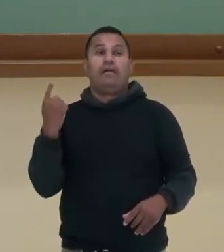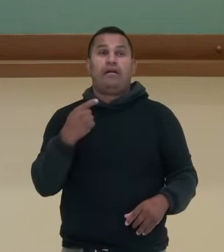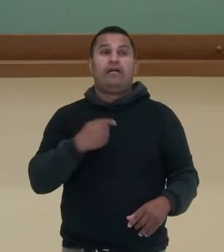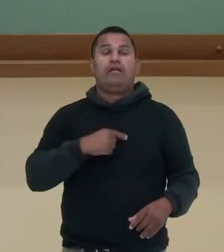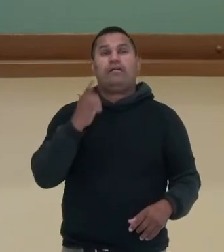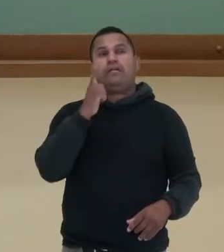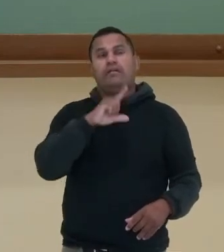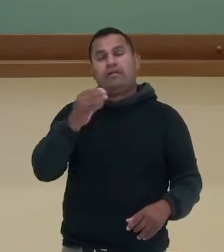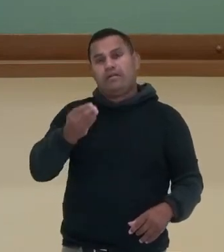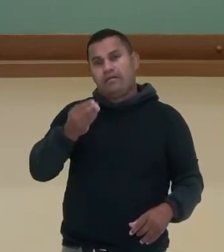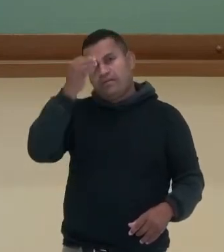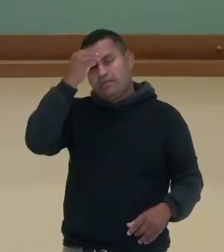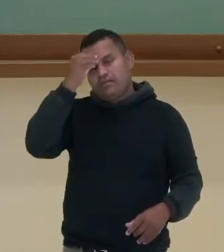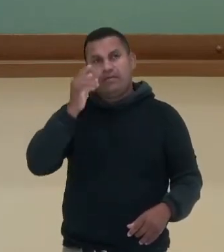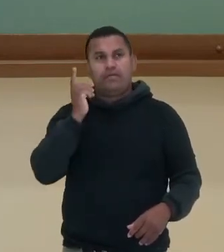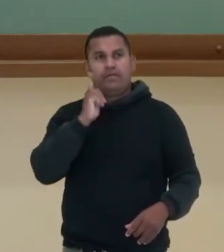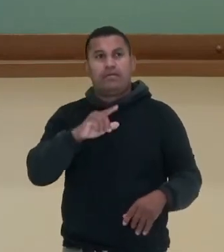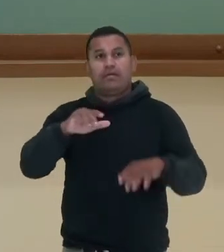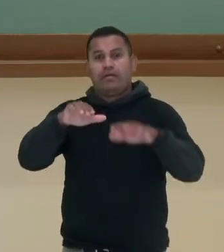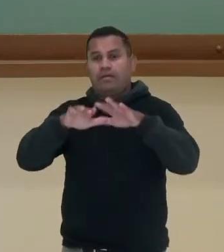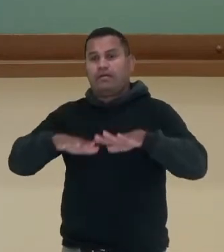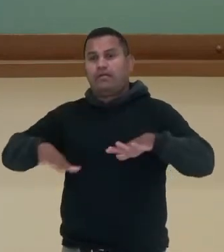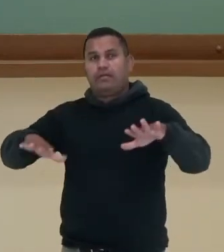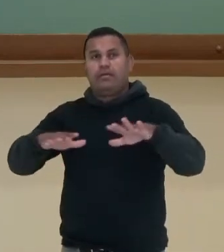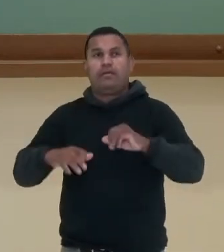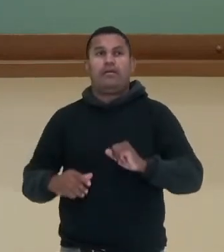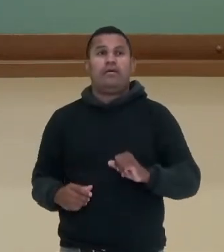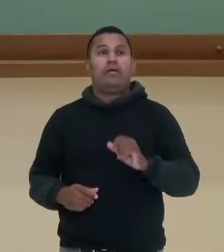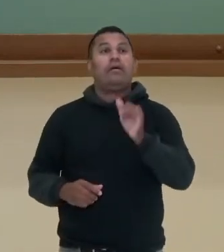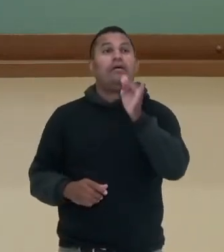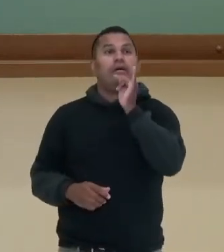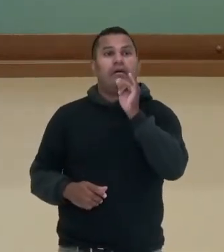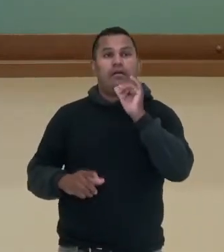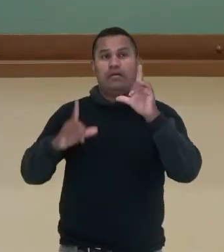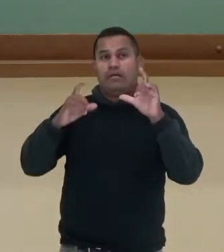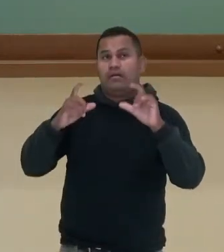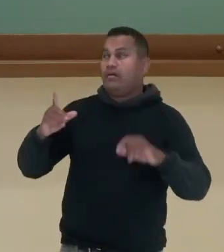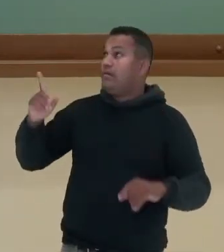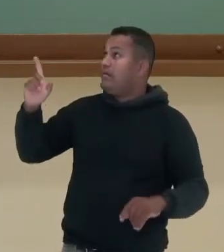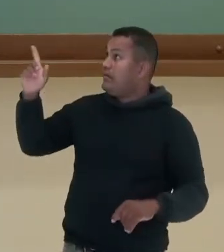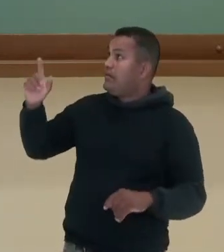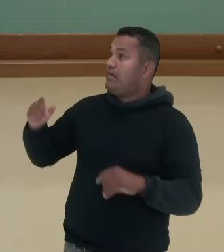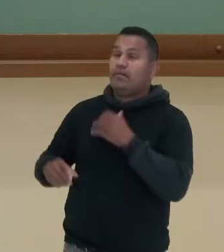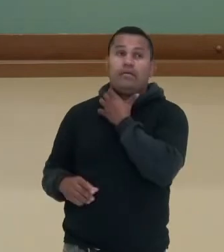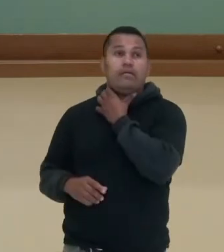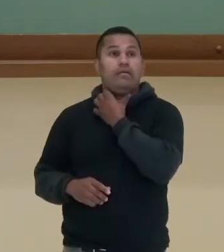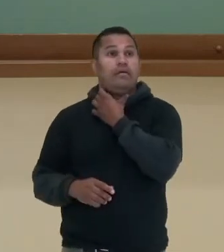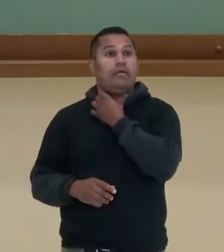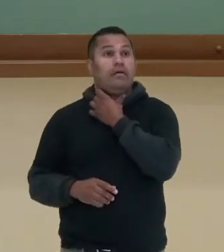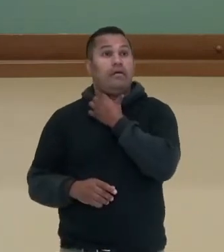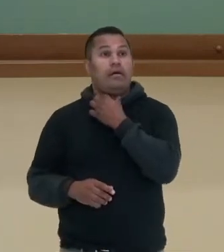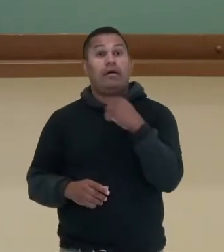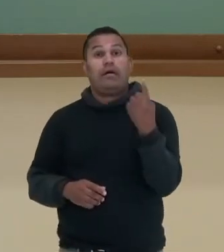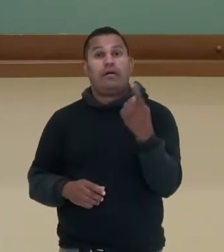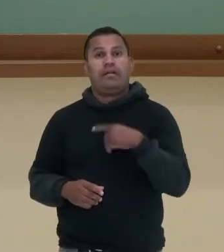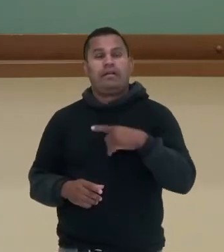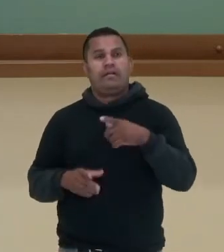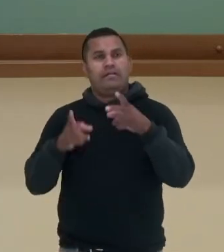bióticos, eu estou falando dos seres vivos que estão naquele local. E também a energia, que é a força motriz